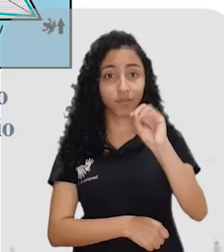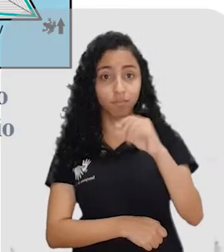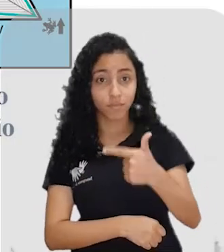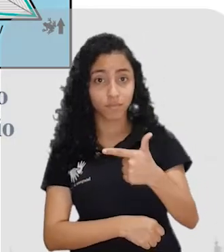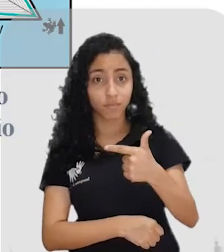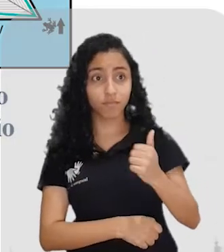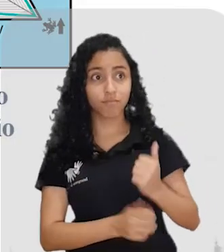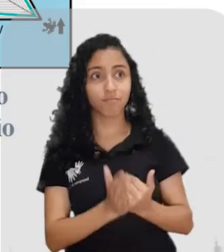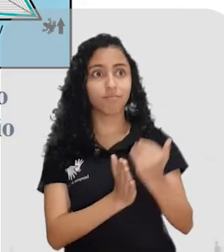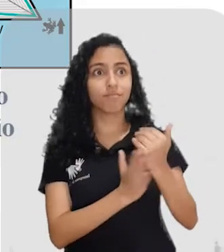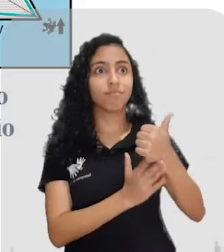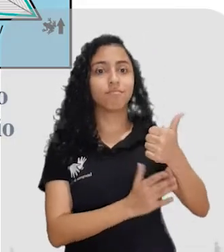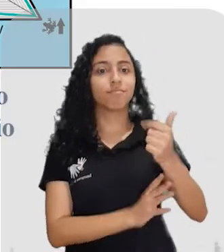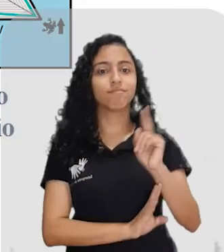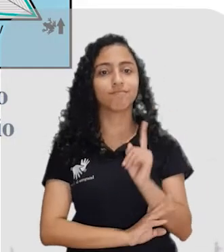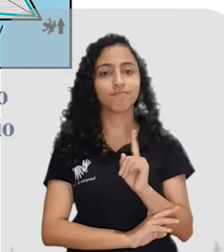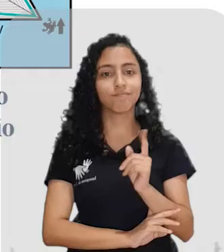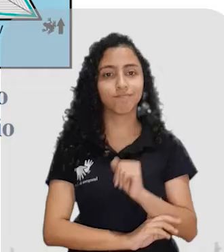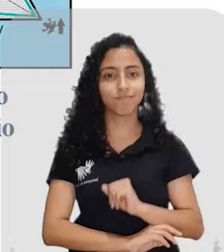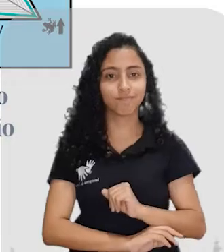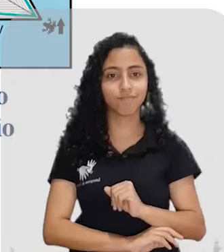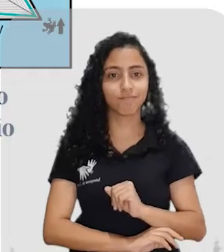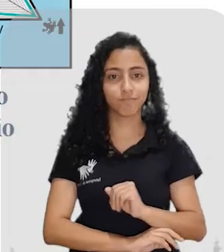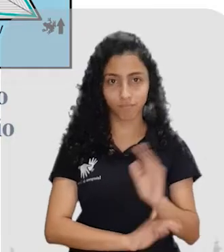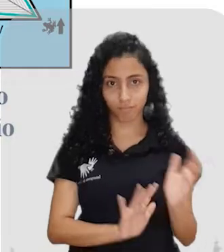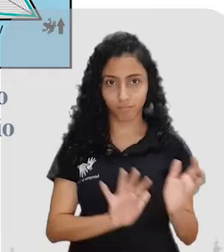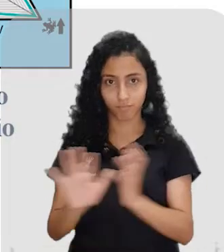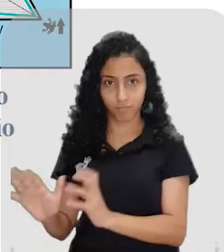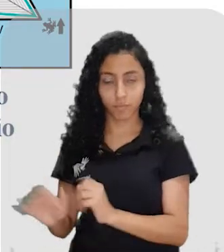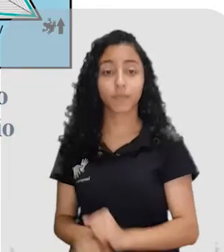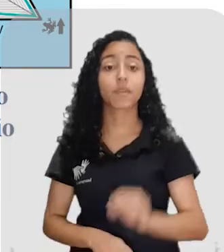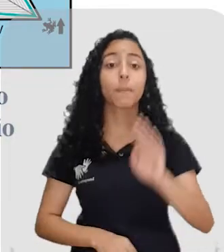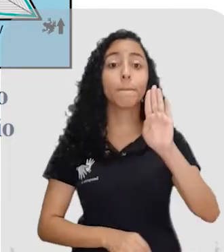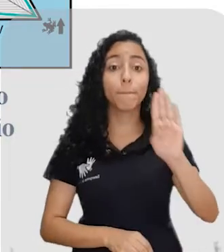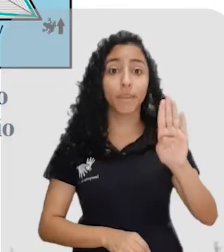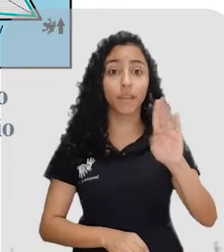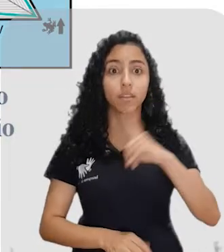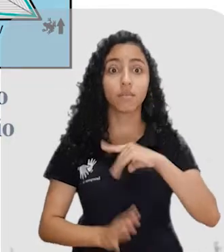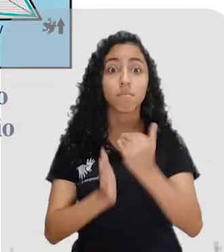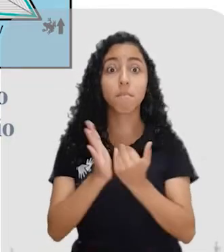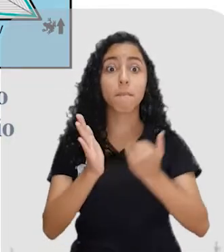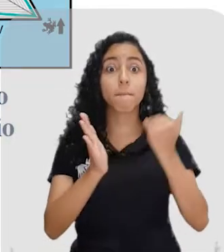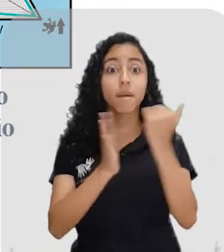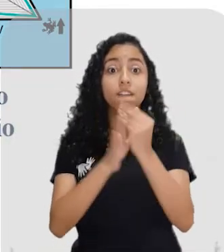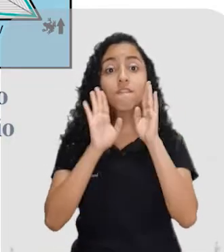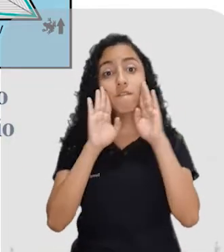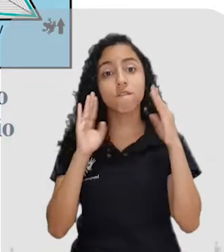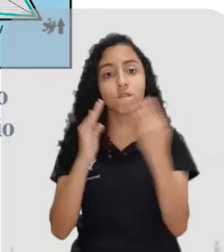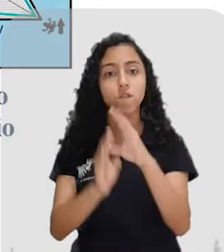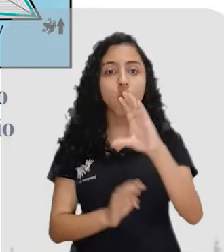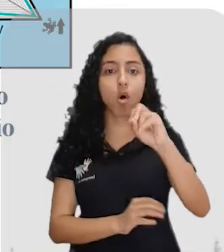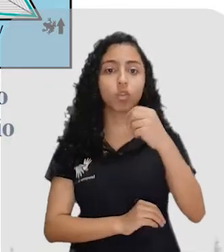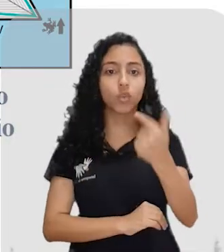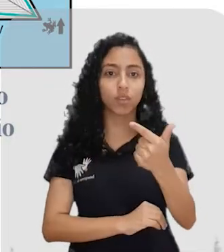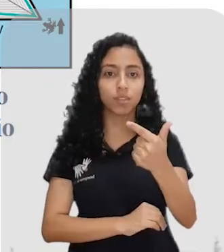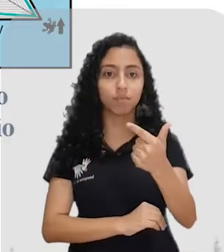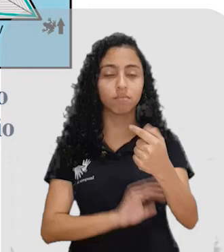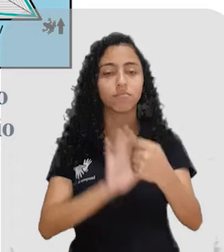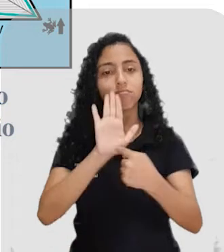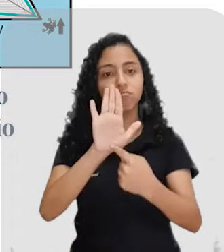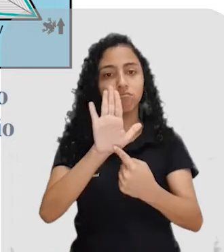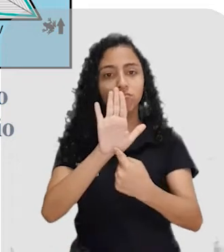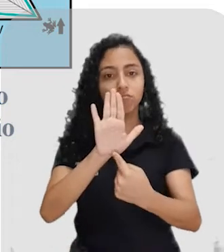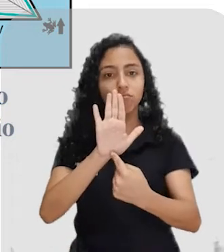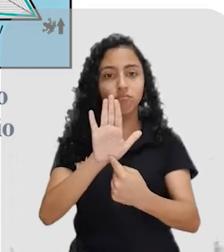E o meu ganho em carbono também não é o melhor modelo. Então, já o modelo B, ele apresenta o cenário do melhor ganho de carbono. Então,